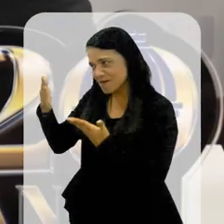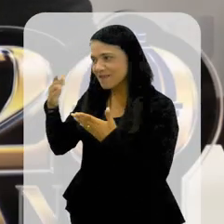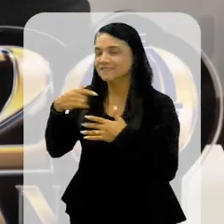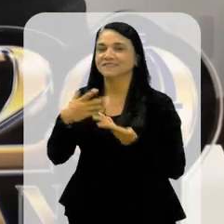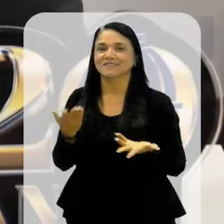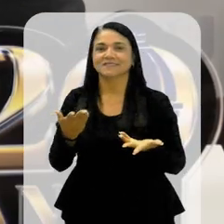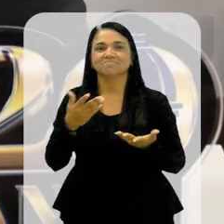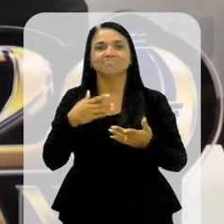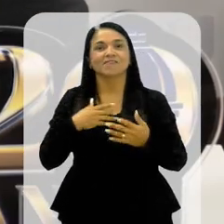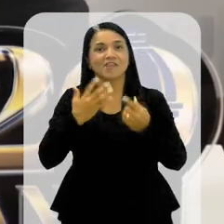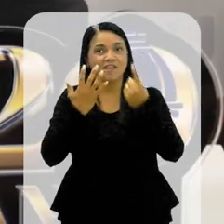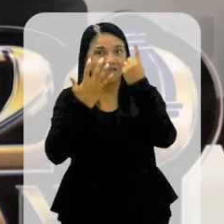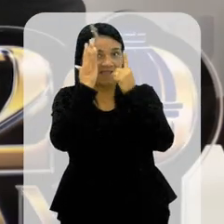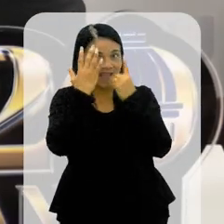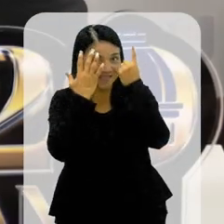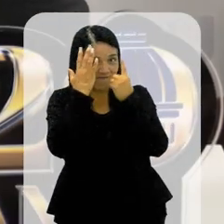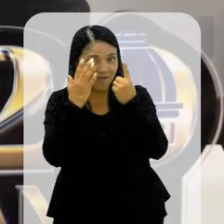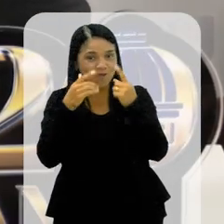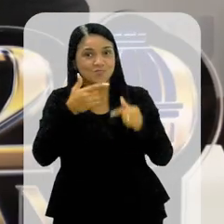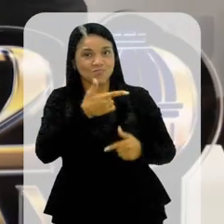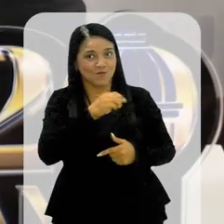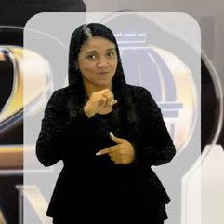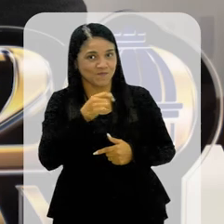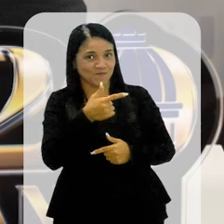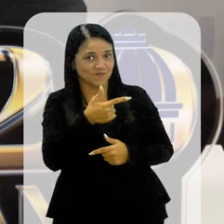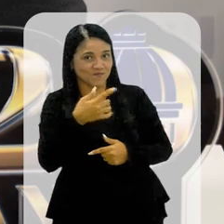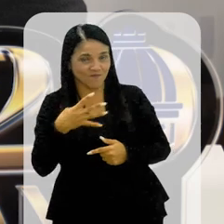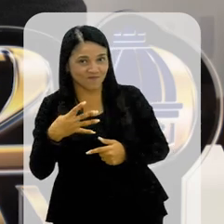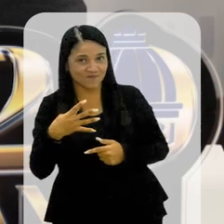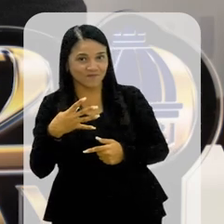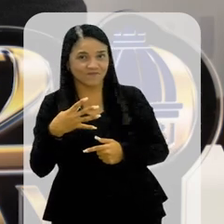obrigado. Agora, eu confesso que no carnaval agora,